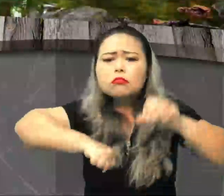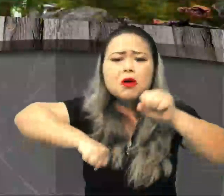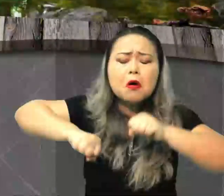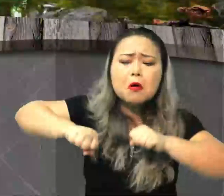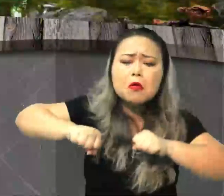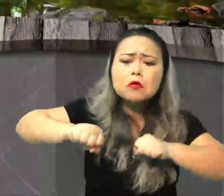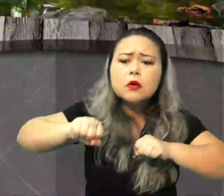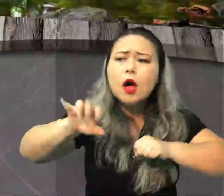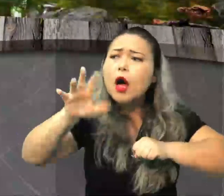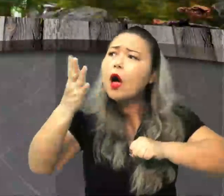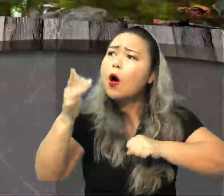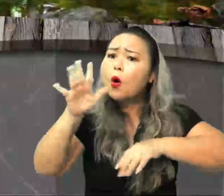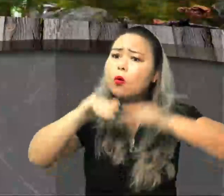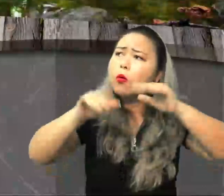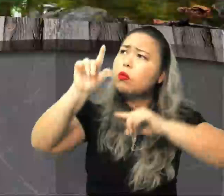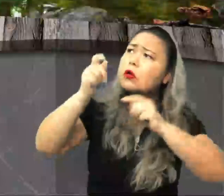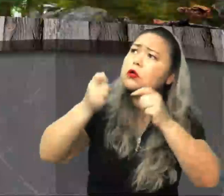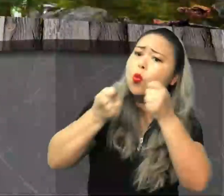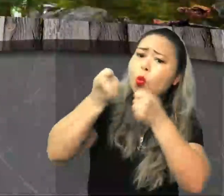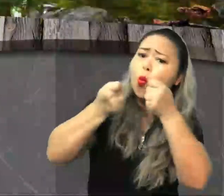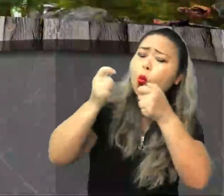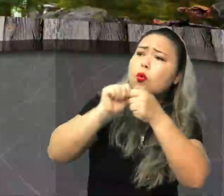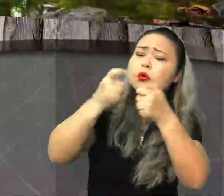assim, elas fazem o controle,